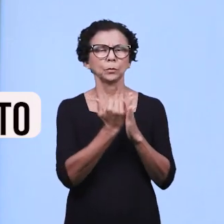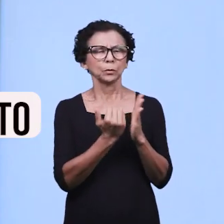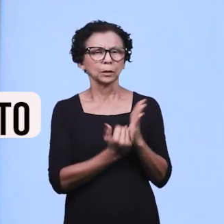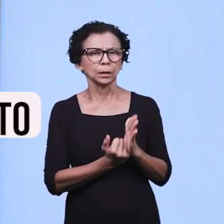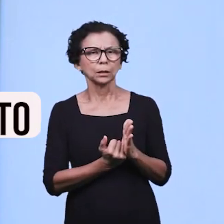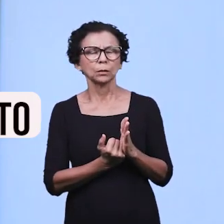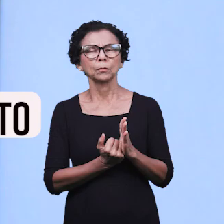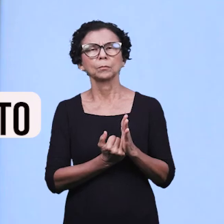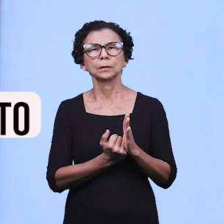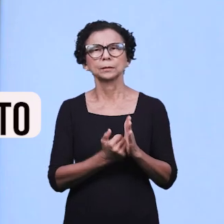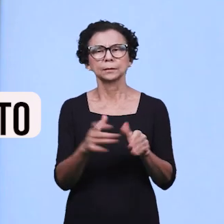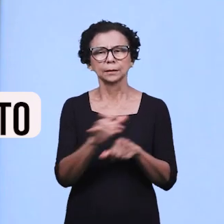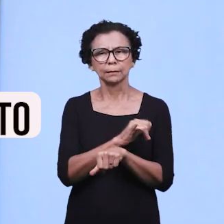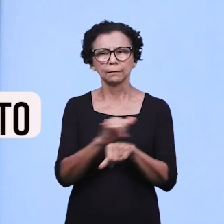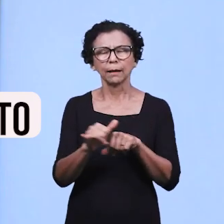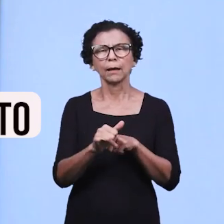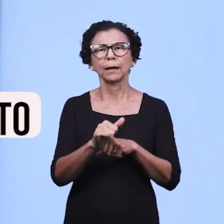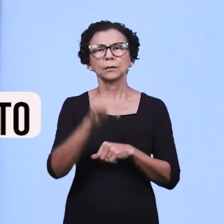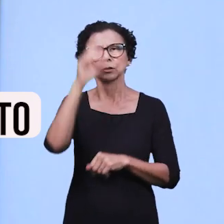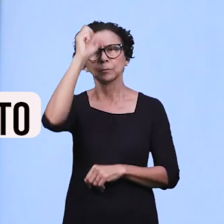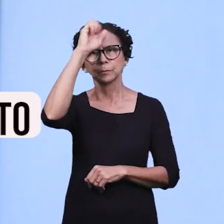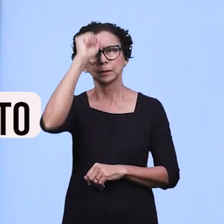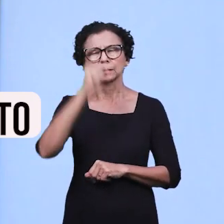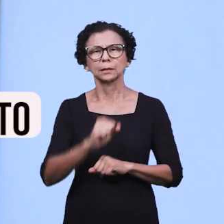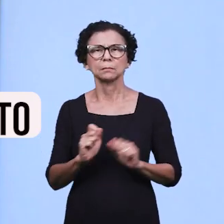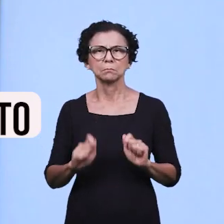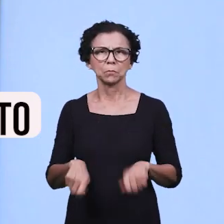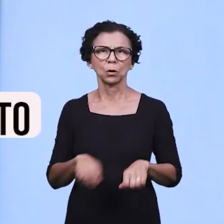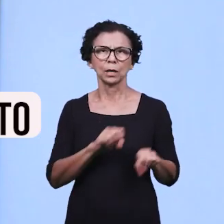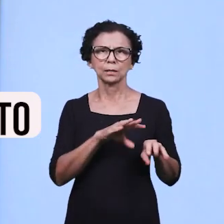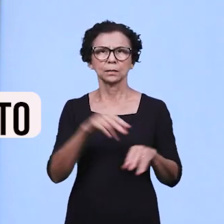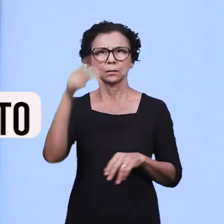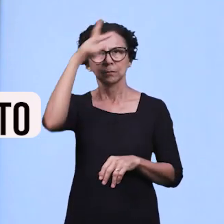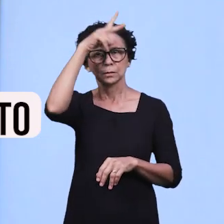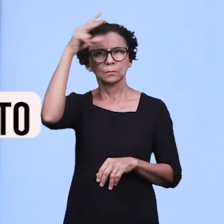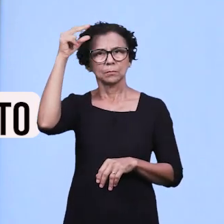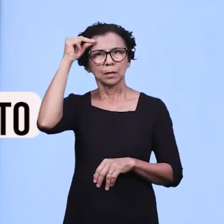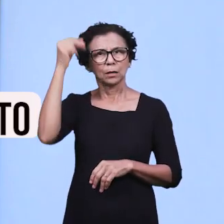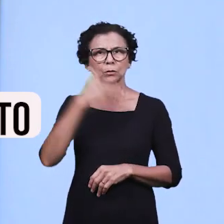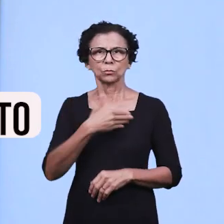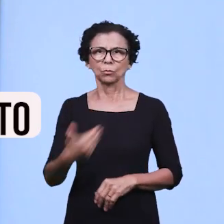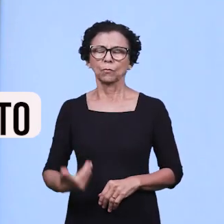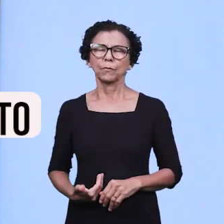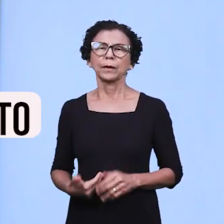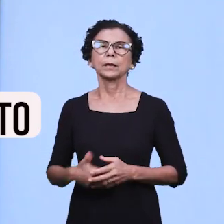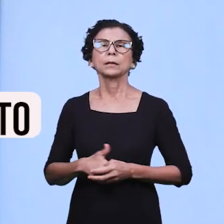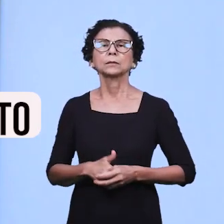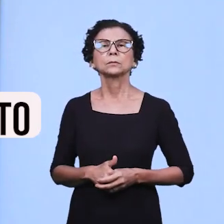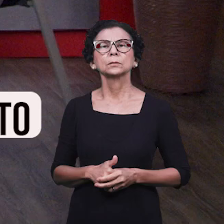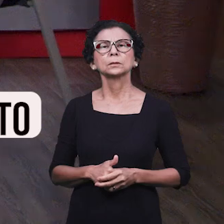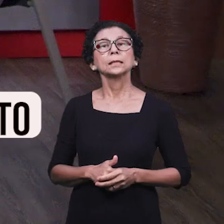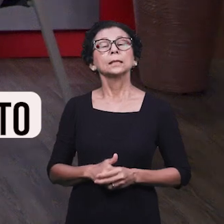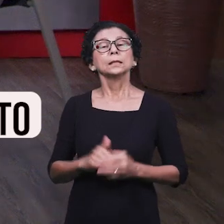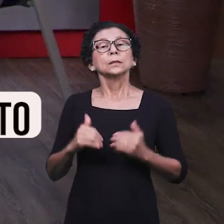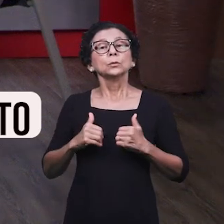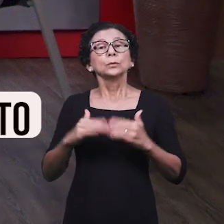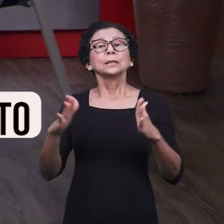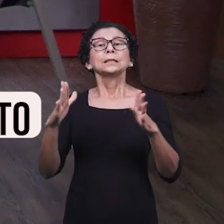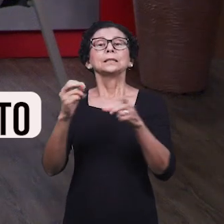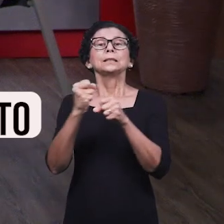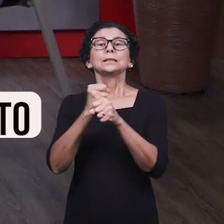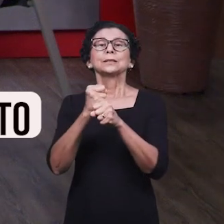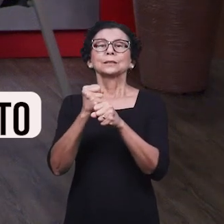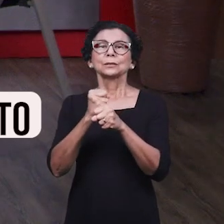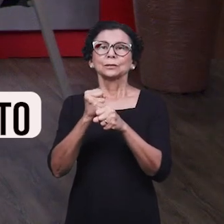privada, a municipal, a estadual, elas já apresentam no início do ano o programa que vai ajudar o aluno a